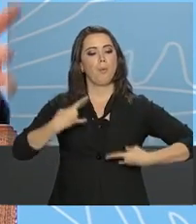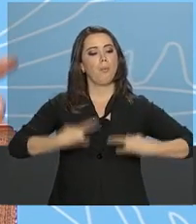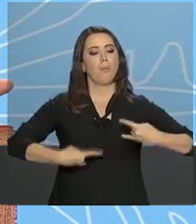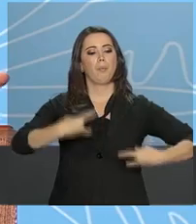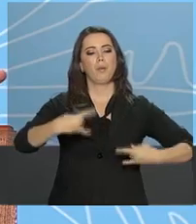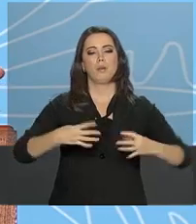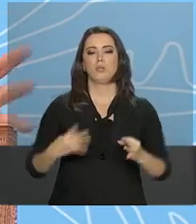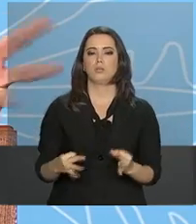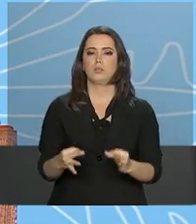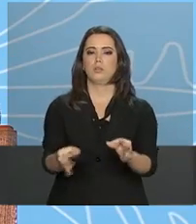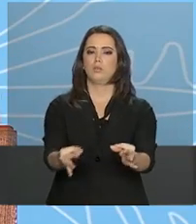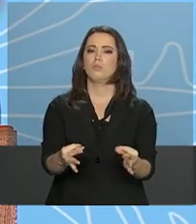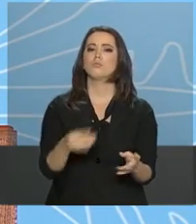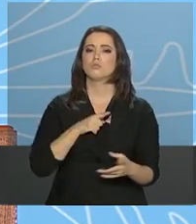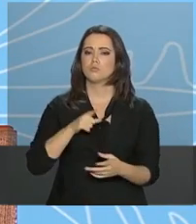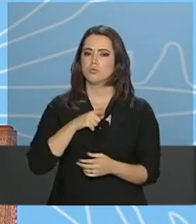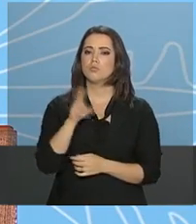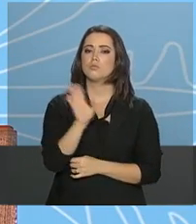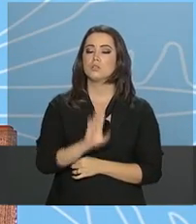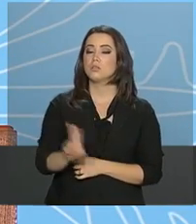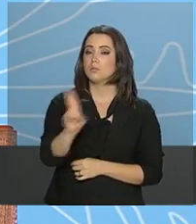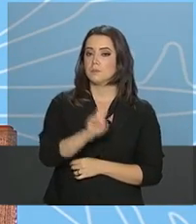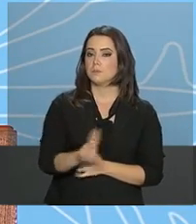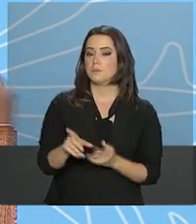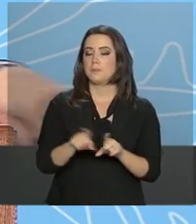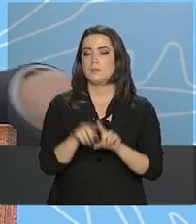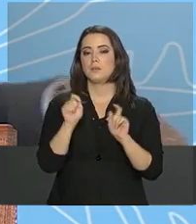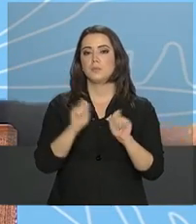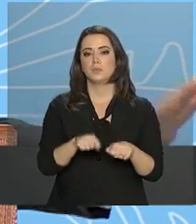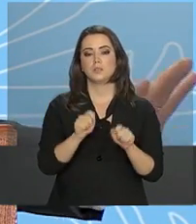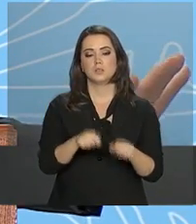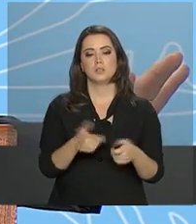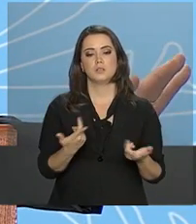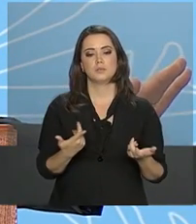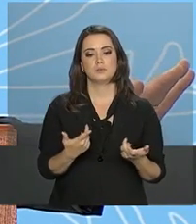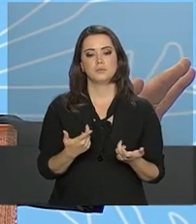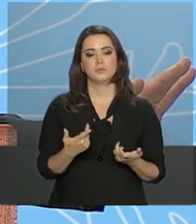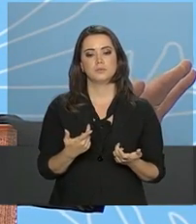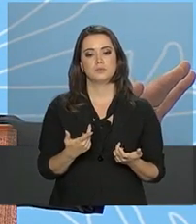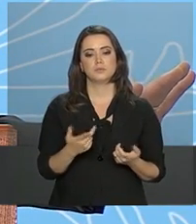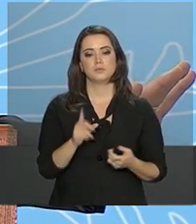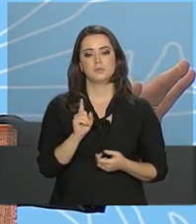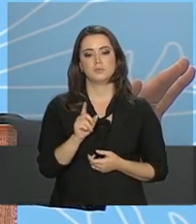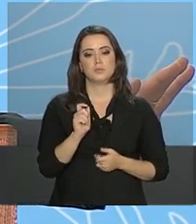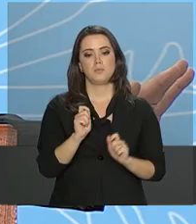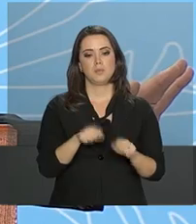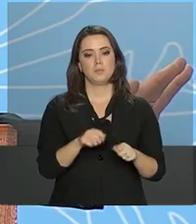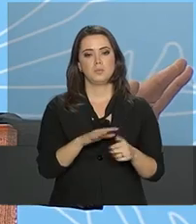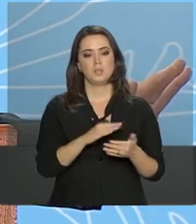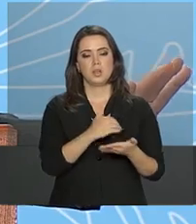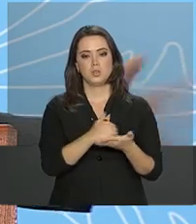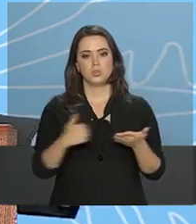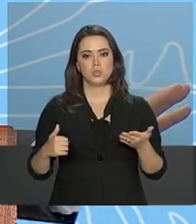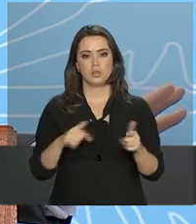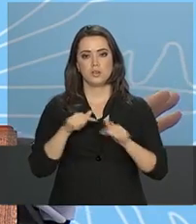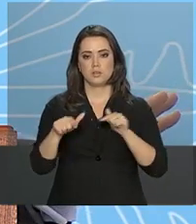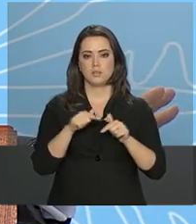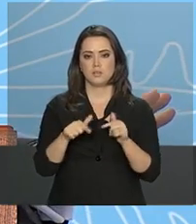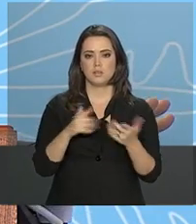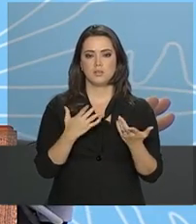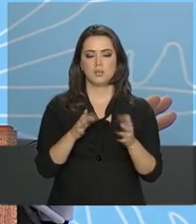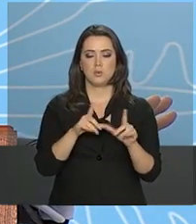nova tecnologia, que certa e seguramente poderá, digamos, eliminar empregos de